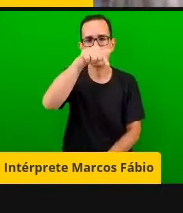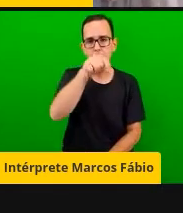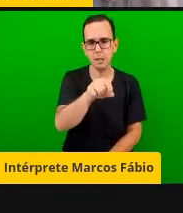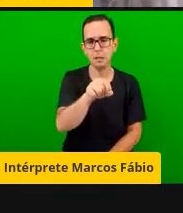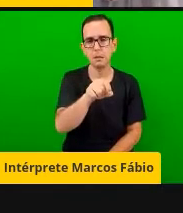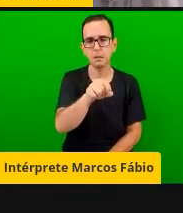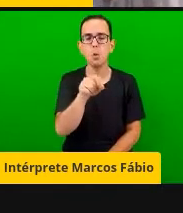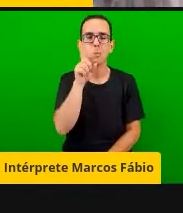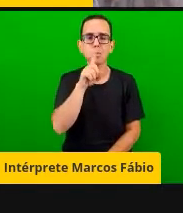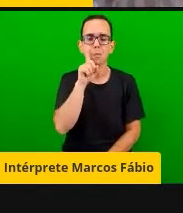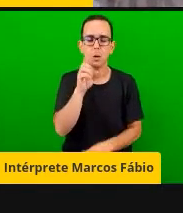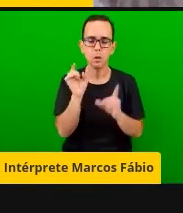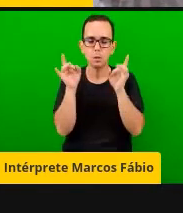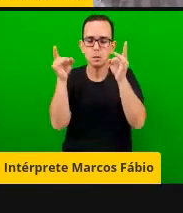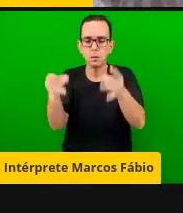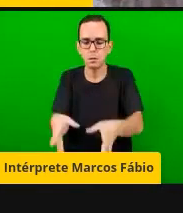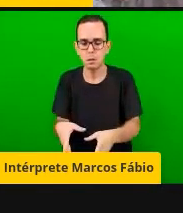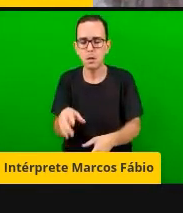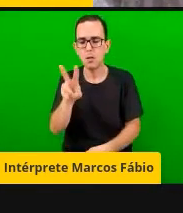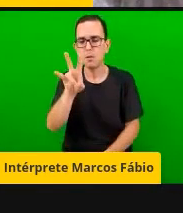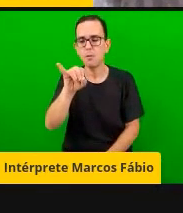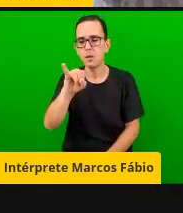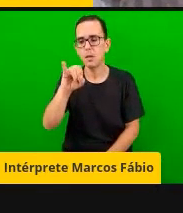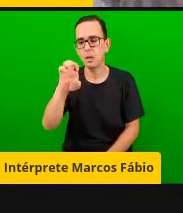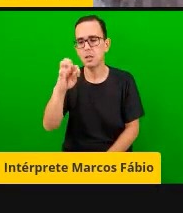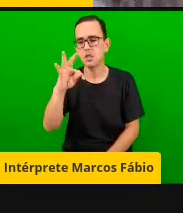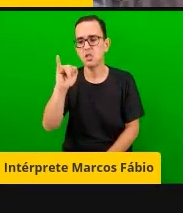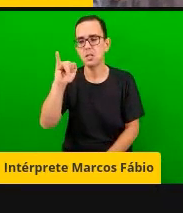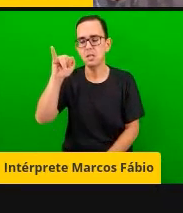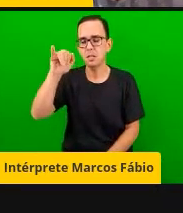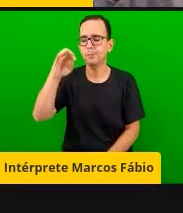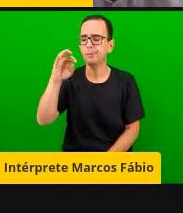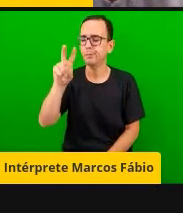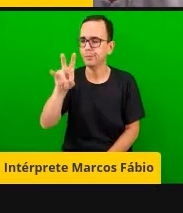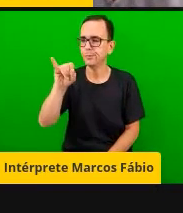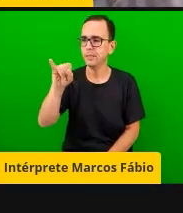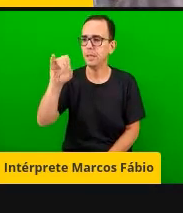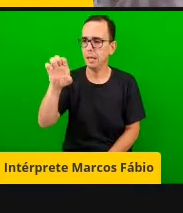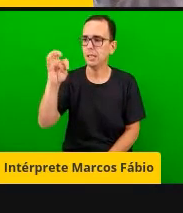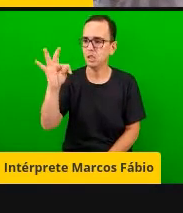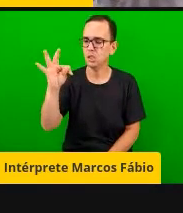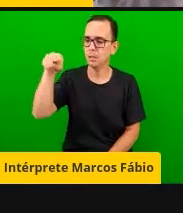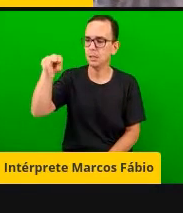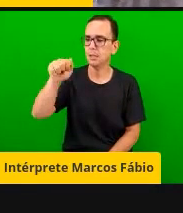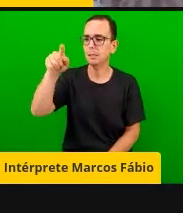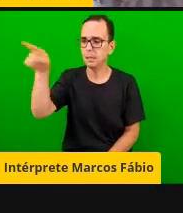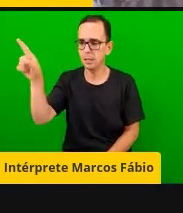Unidos abandonando o Vietnã, o que possibilitou que ele pudesse renegociar sua posição